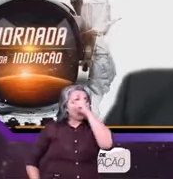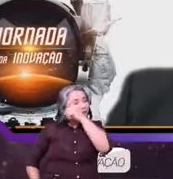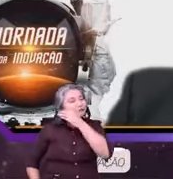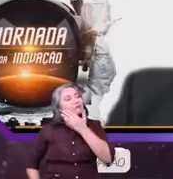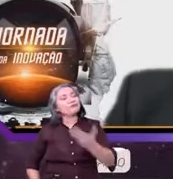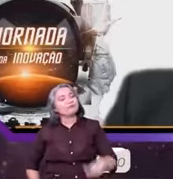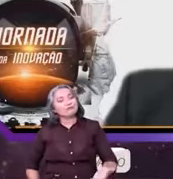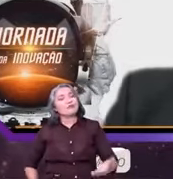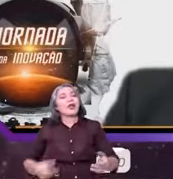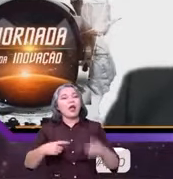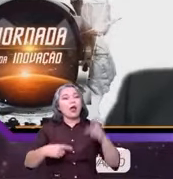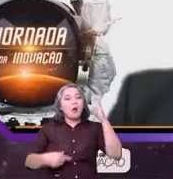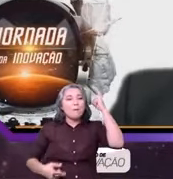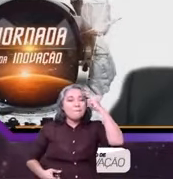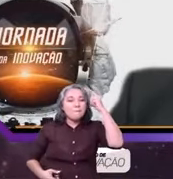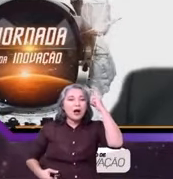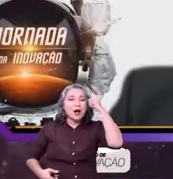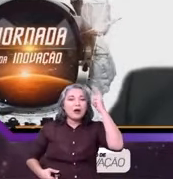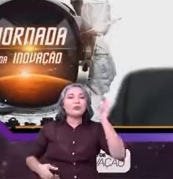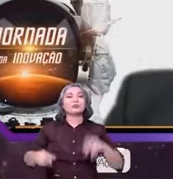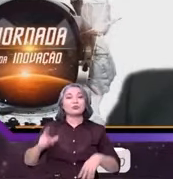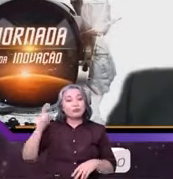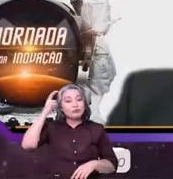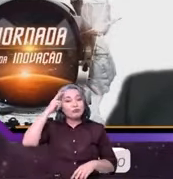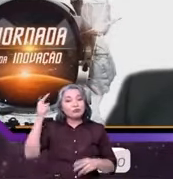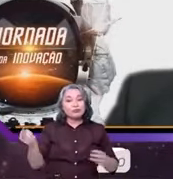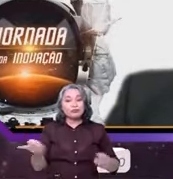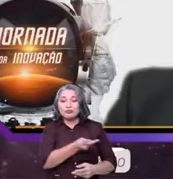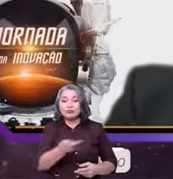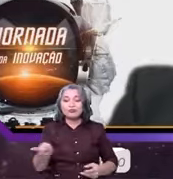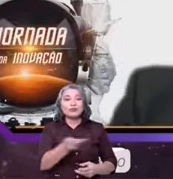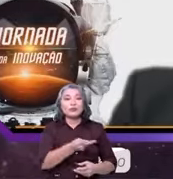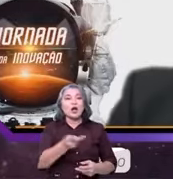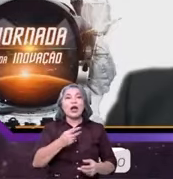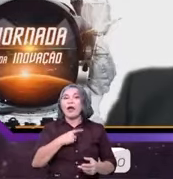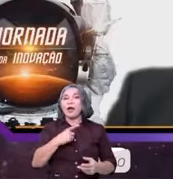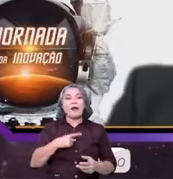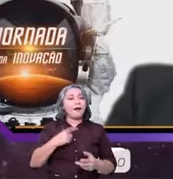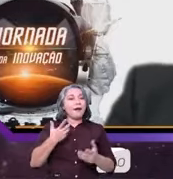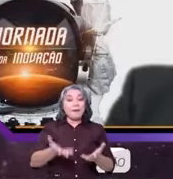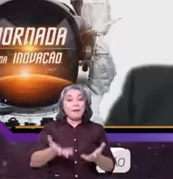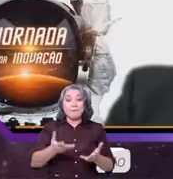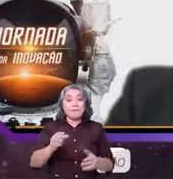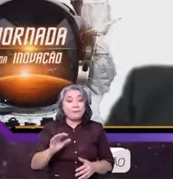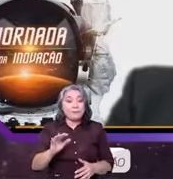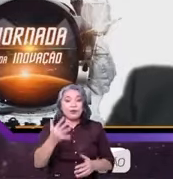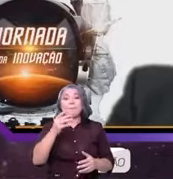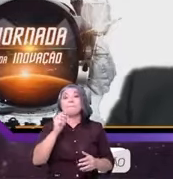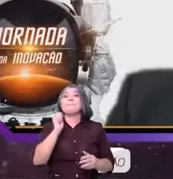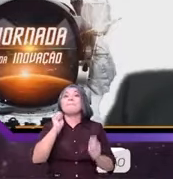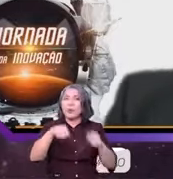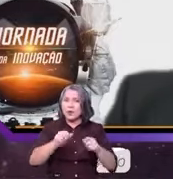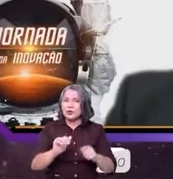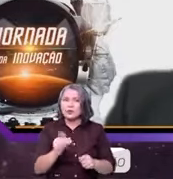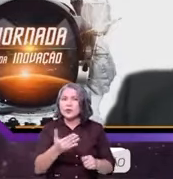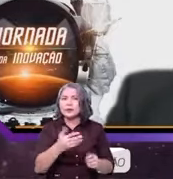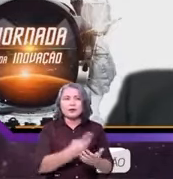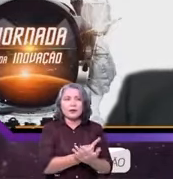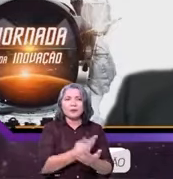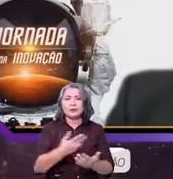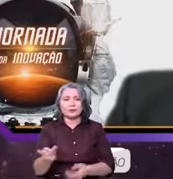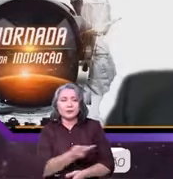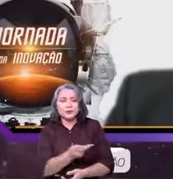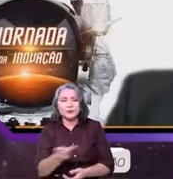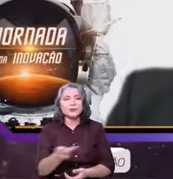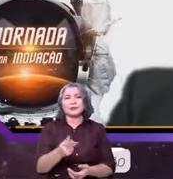uma cultura avessa a risco, porque é uma gestão de risco contínua. Talvez no tribunal não existe uma clareza talvez tão grande